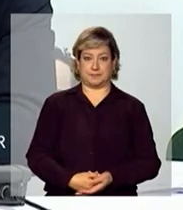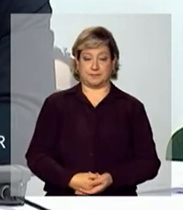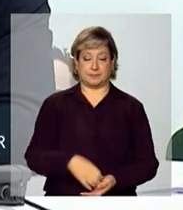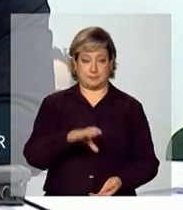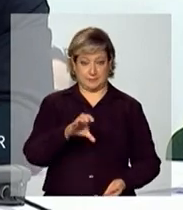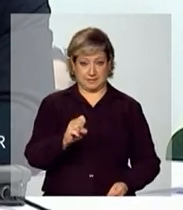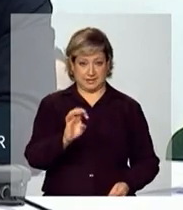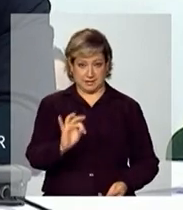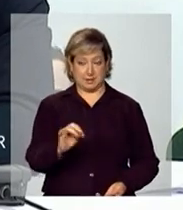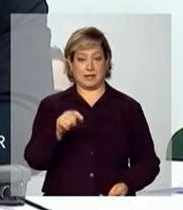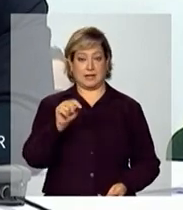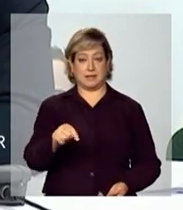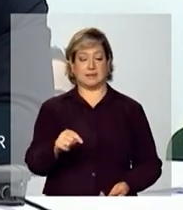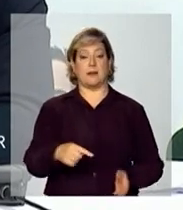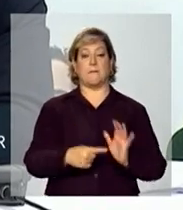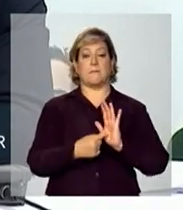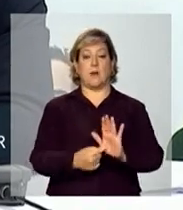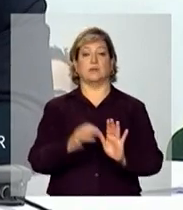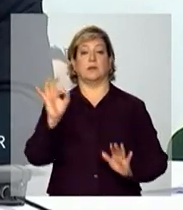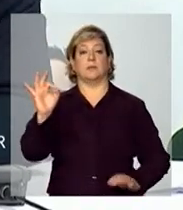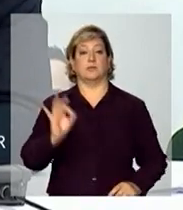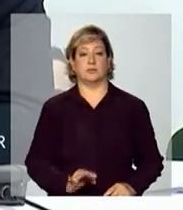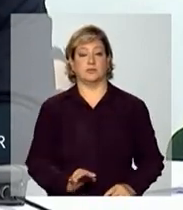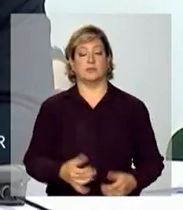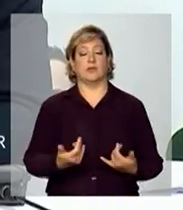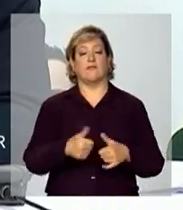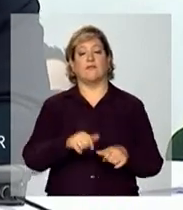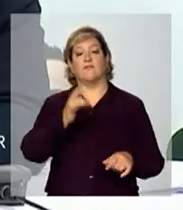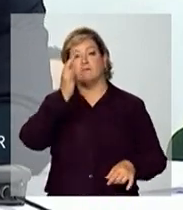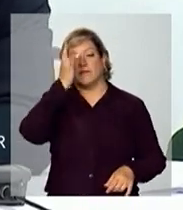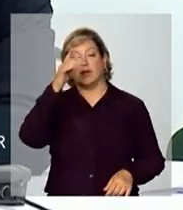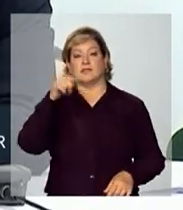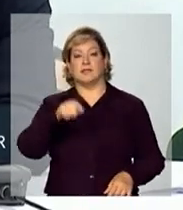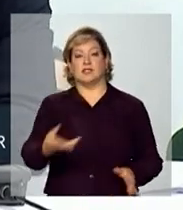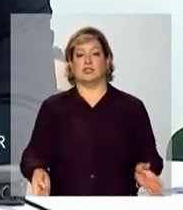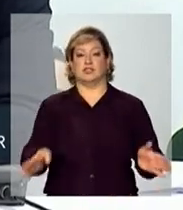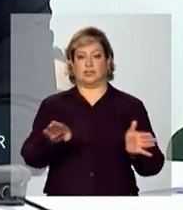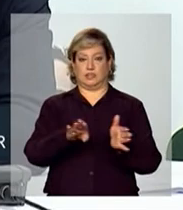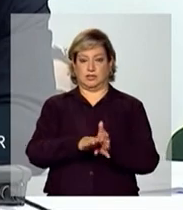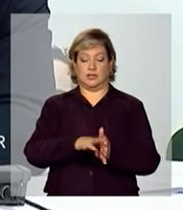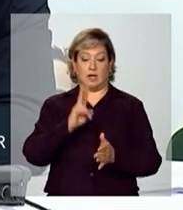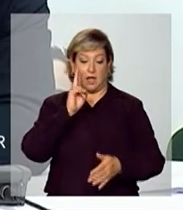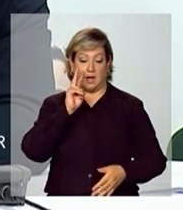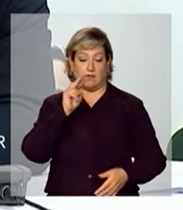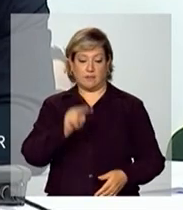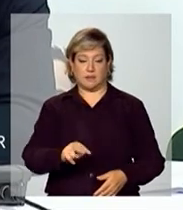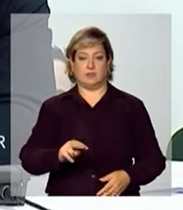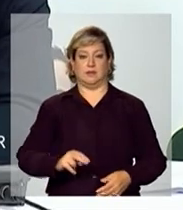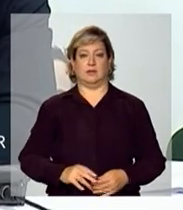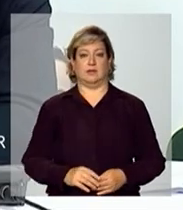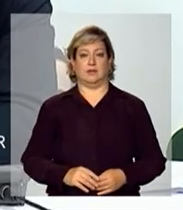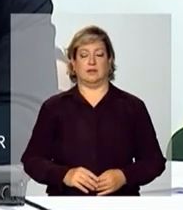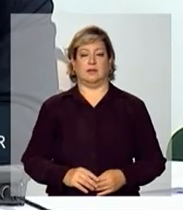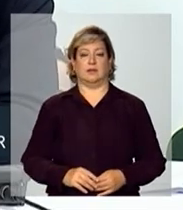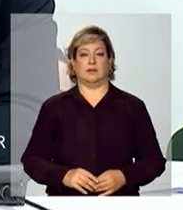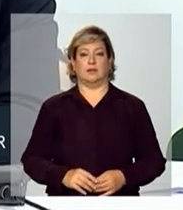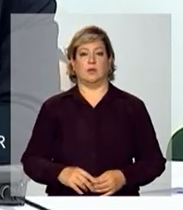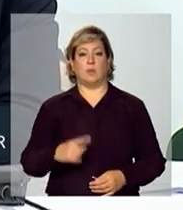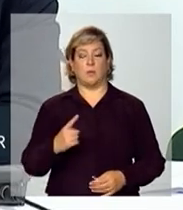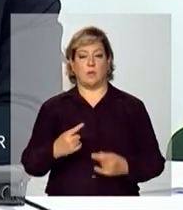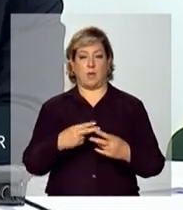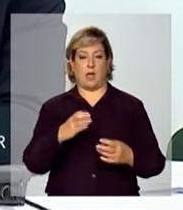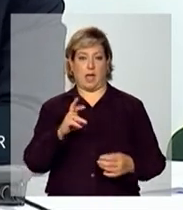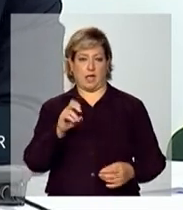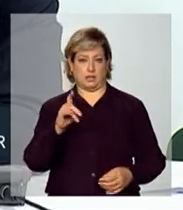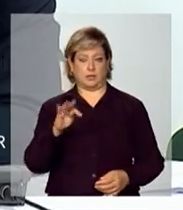sete é expresso em percentual portanto fica fácil ele chegar e olhar a uma operação de